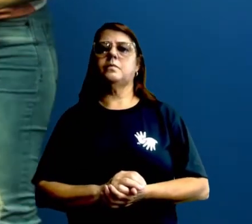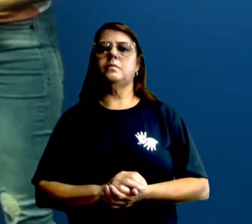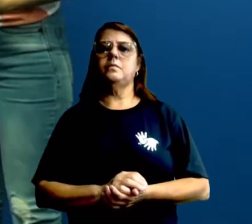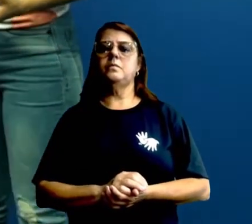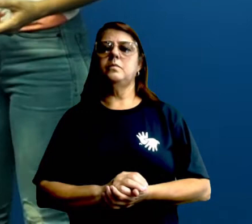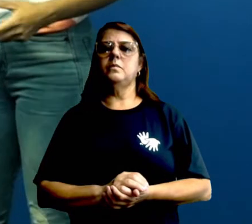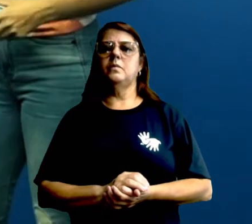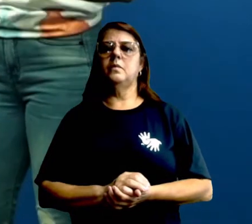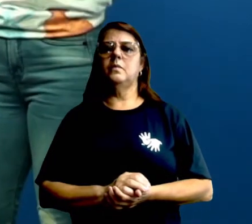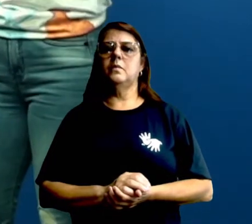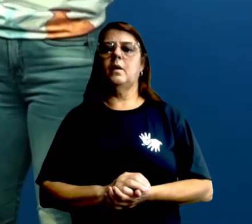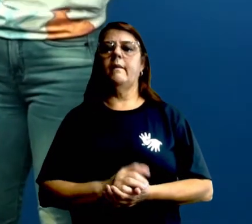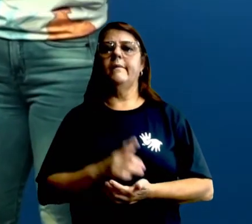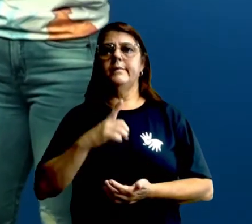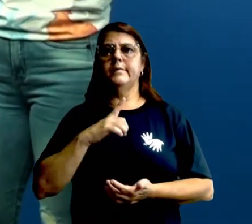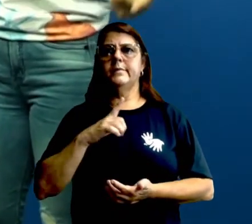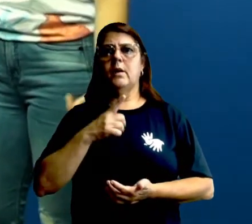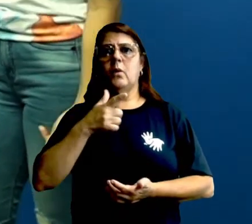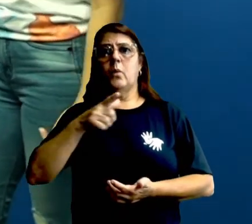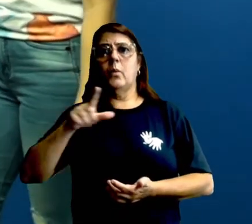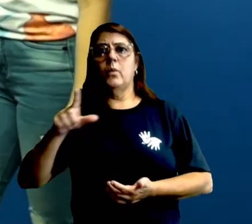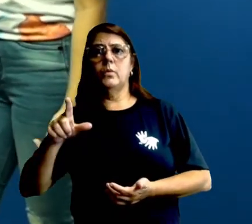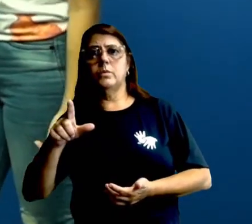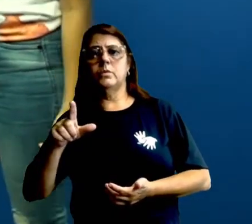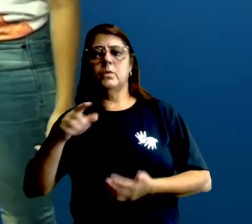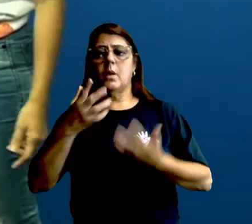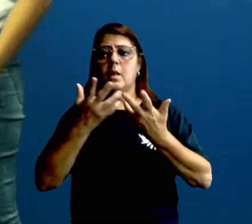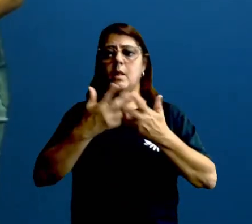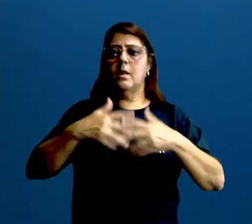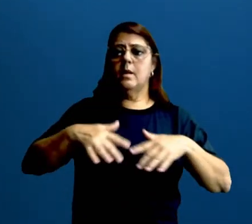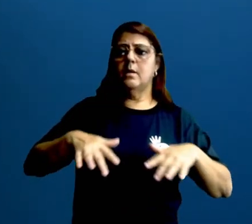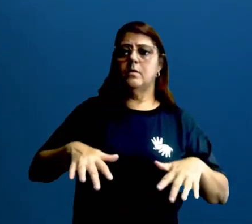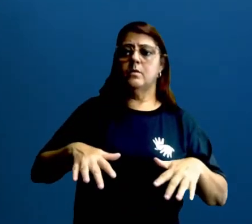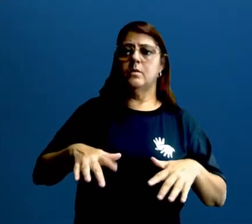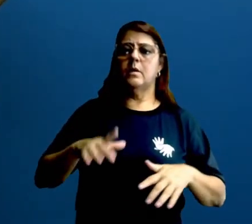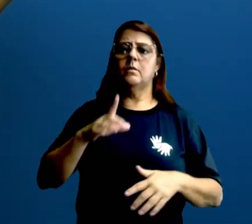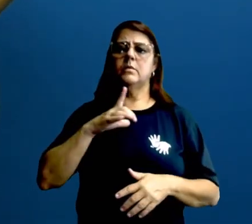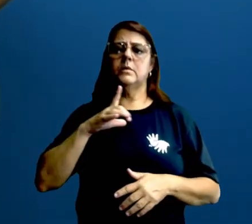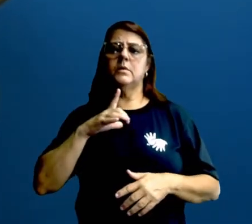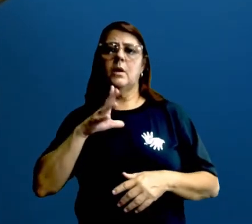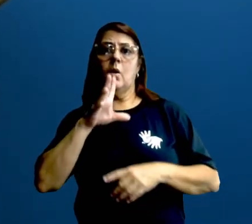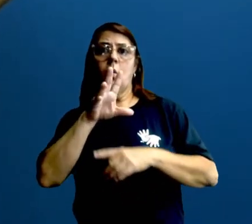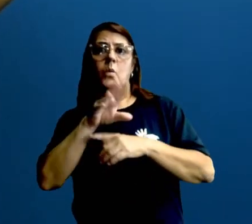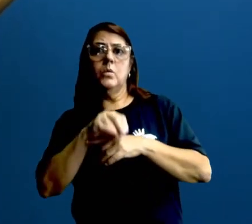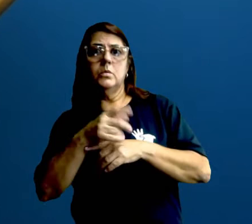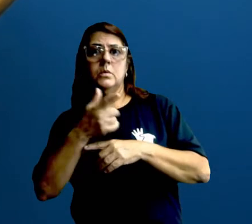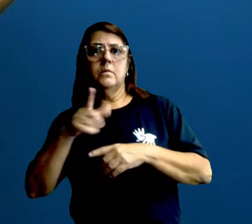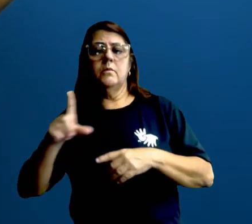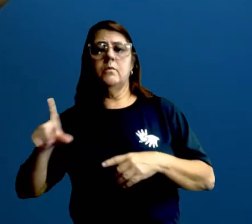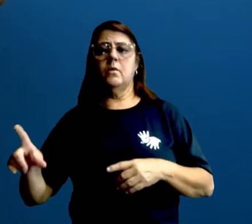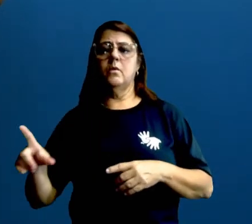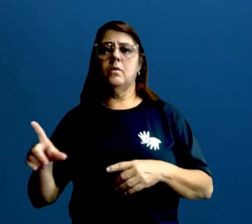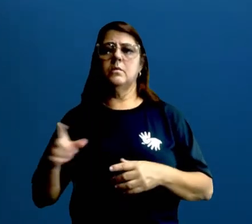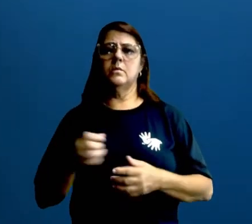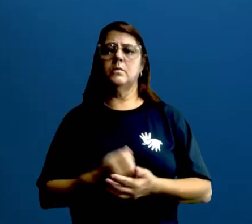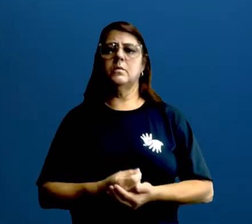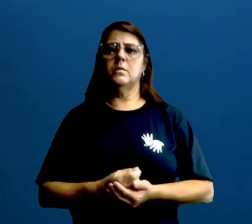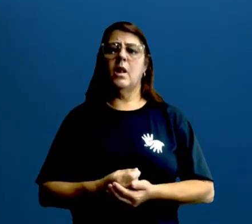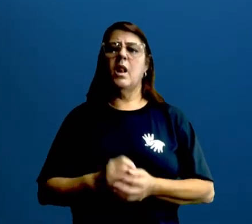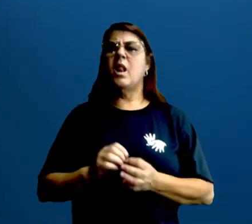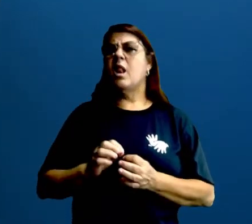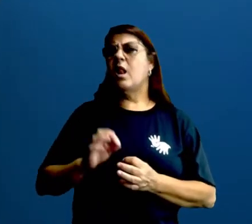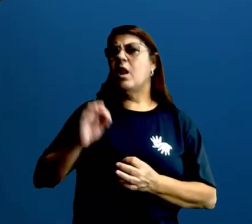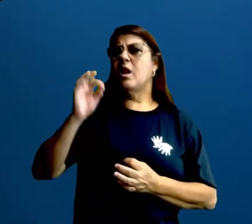ligada. Ainda existe outro termo, patrimônio natural. Aí eu trouxe outro elemento, né? Trouxe um elemento